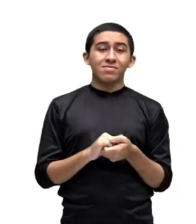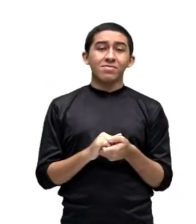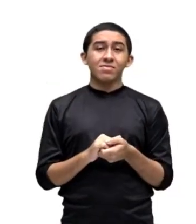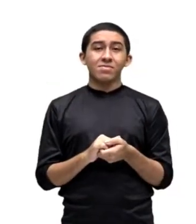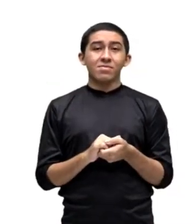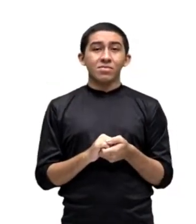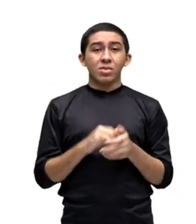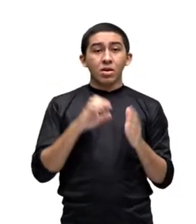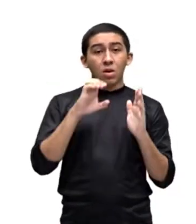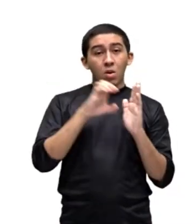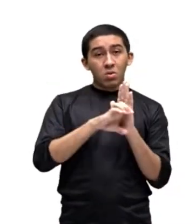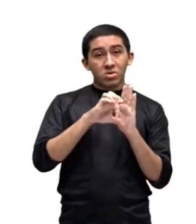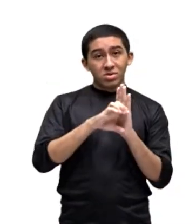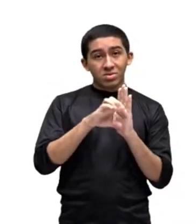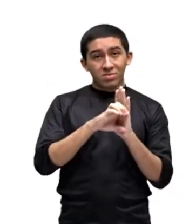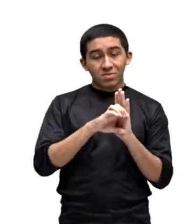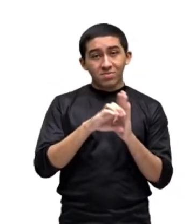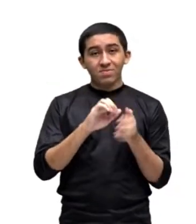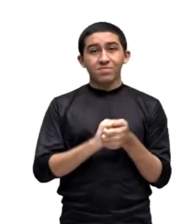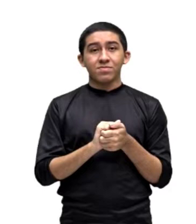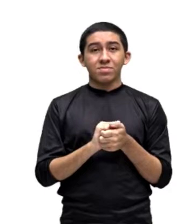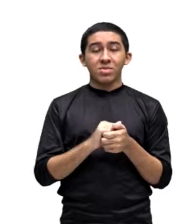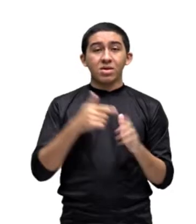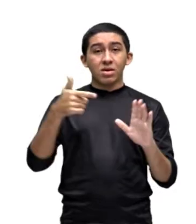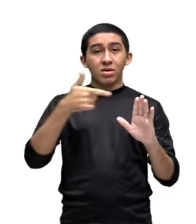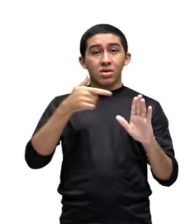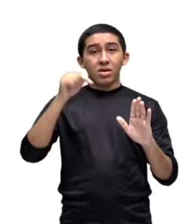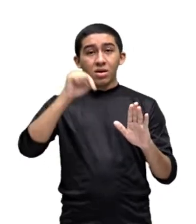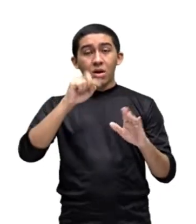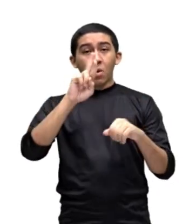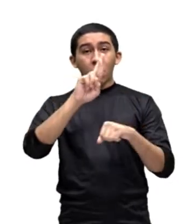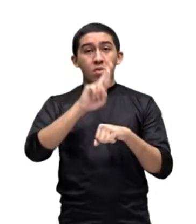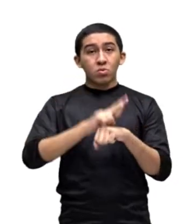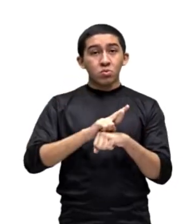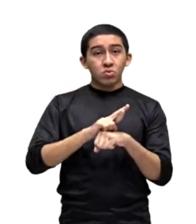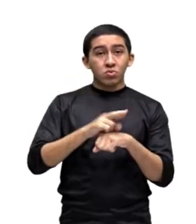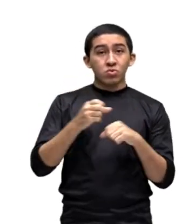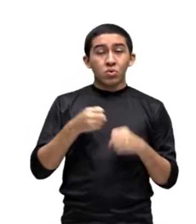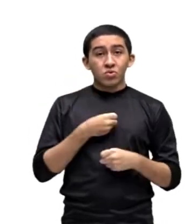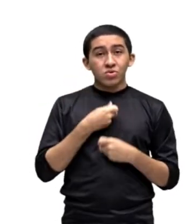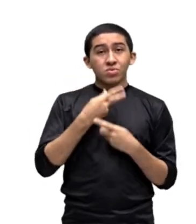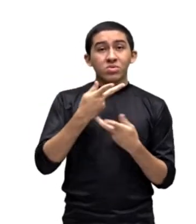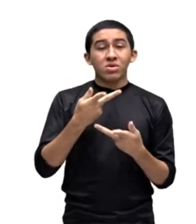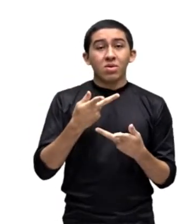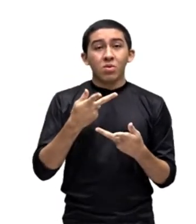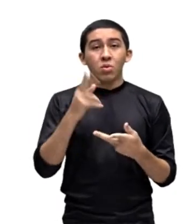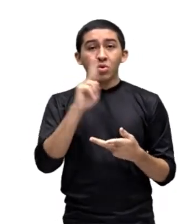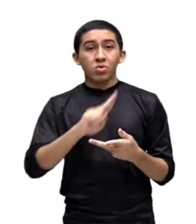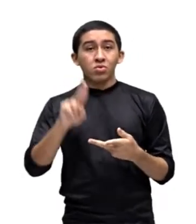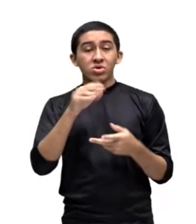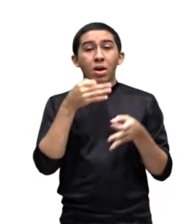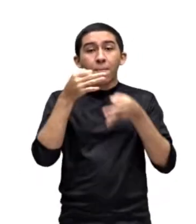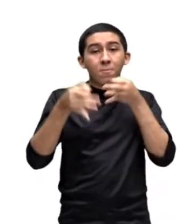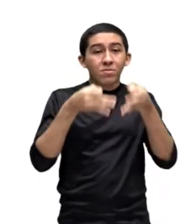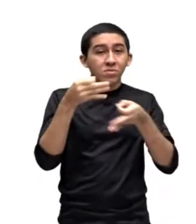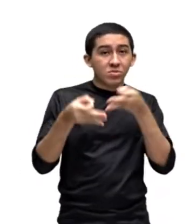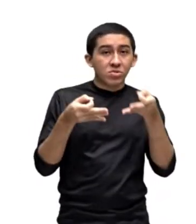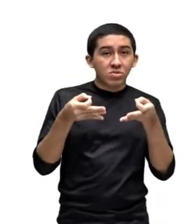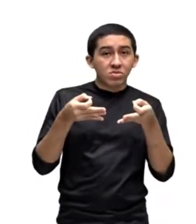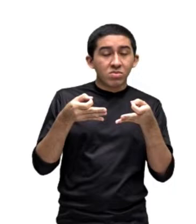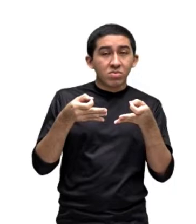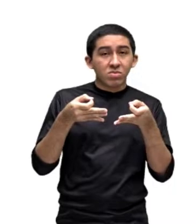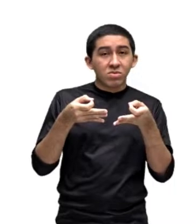conceito? Olhem aí. A ironia é um recurso expressivo que trabalha com a crítica. É uma maneira de